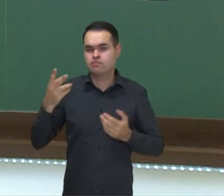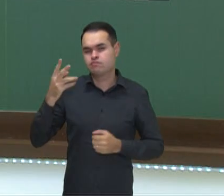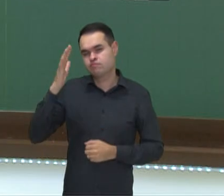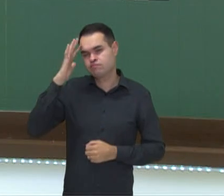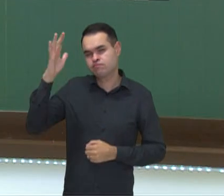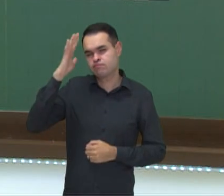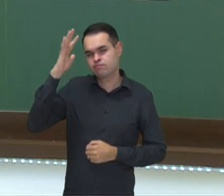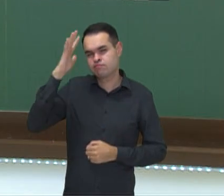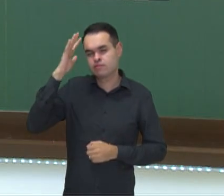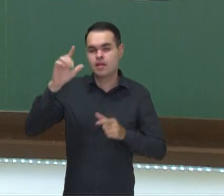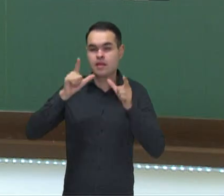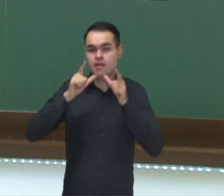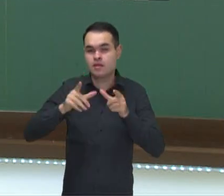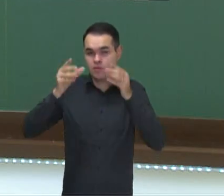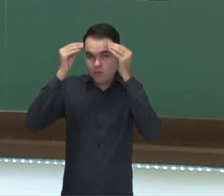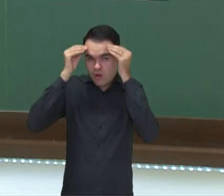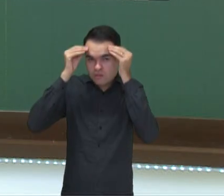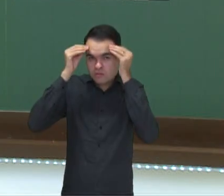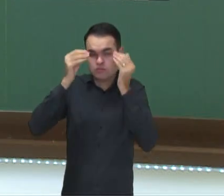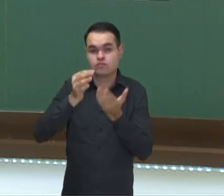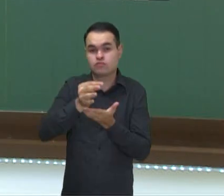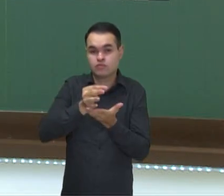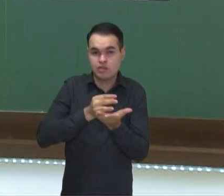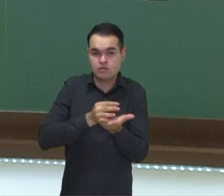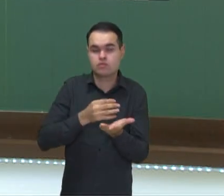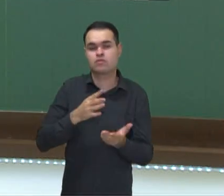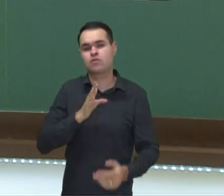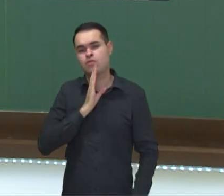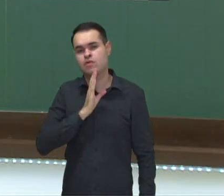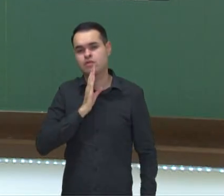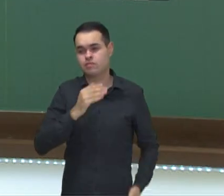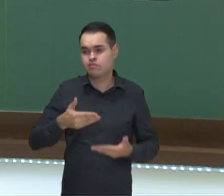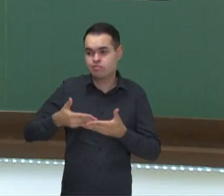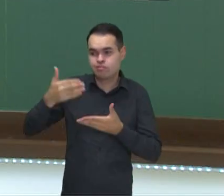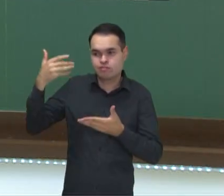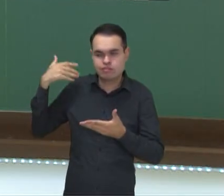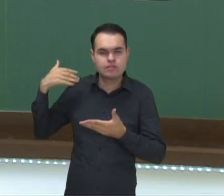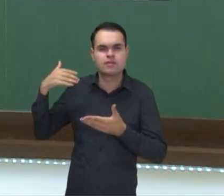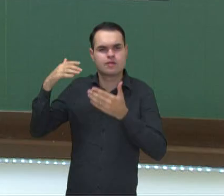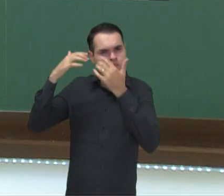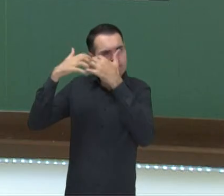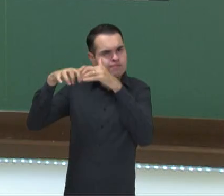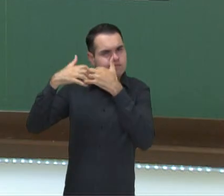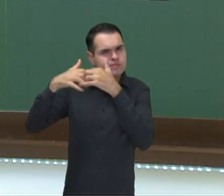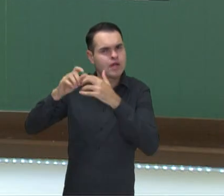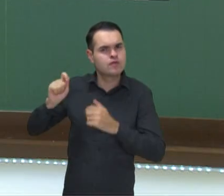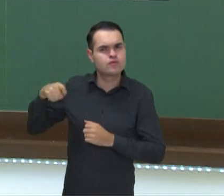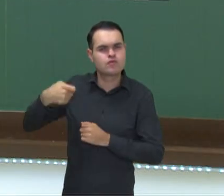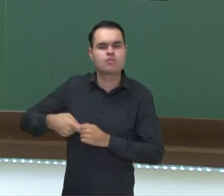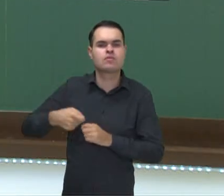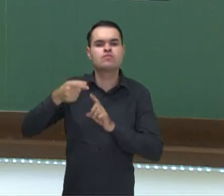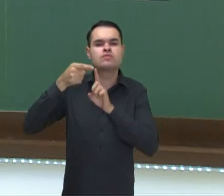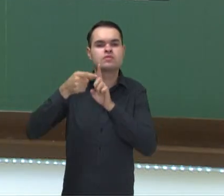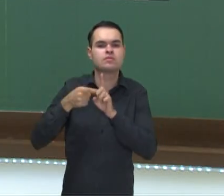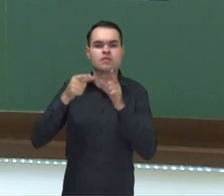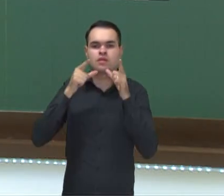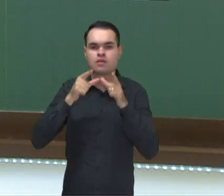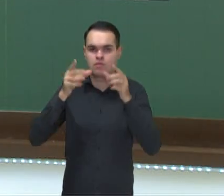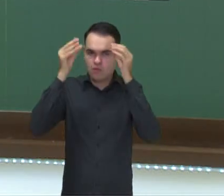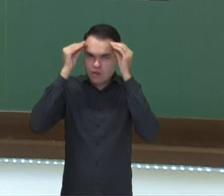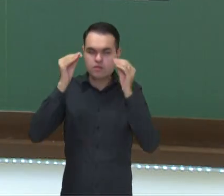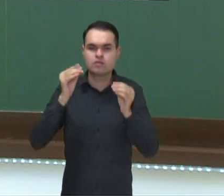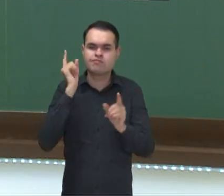linguagem dos textos que conhecemos, dos textos que já lemos, vamos refletir sobre o tipo de linguagem que encontramos nos